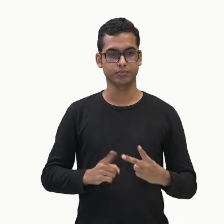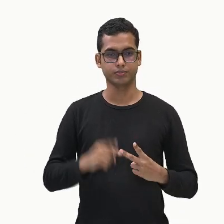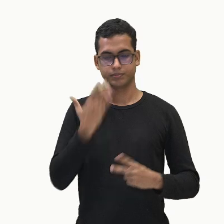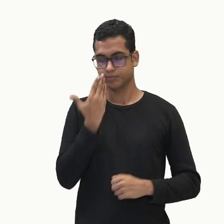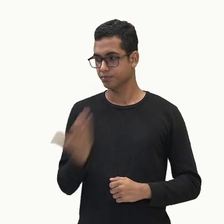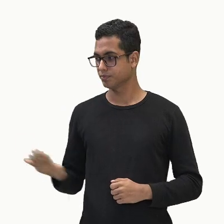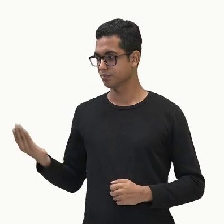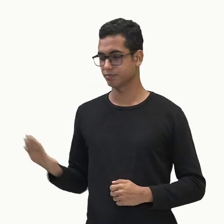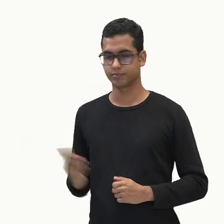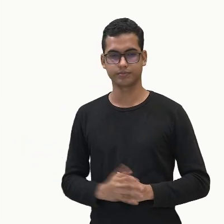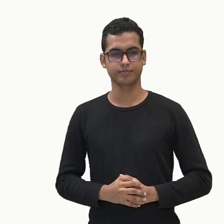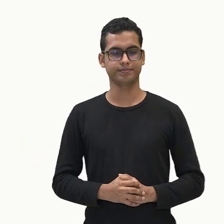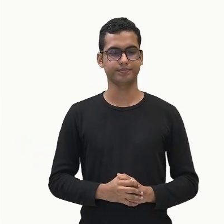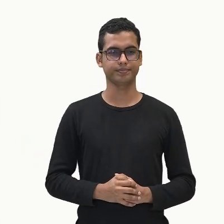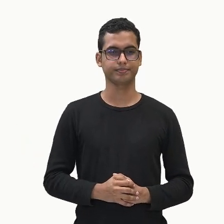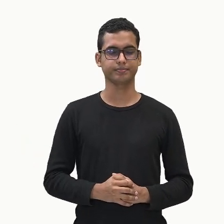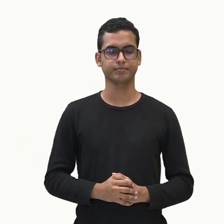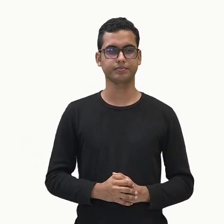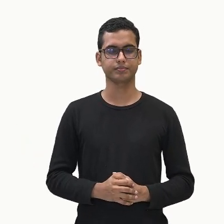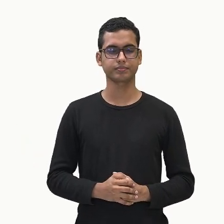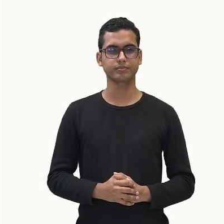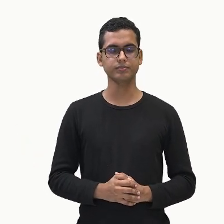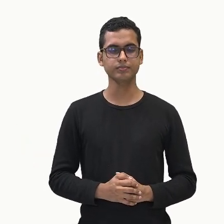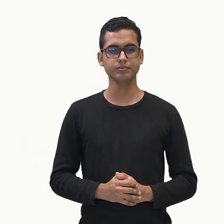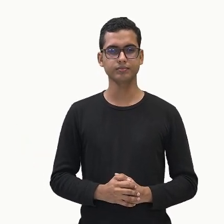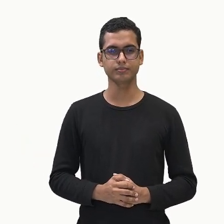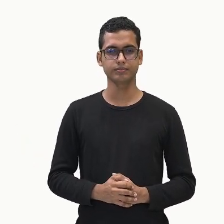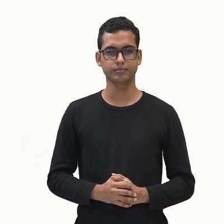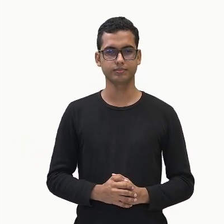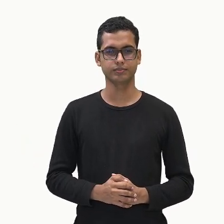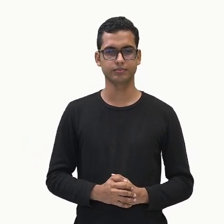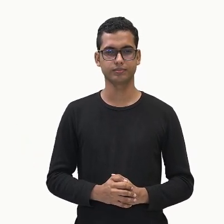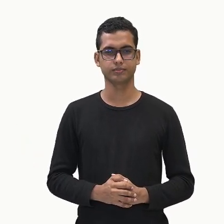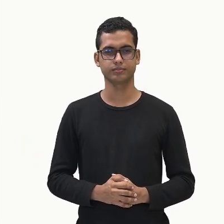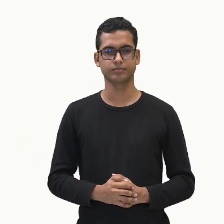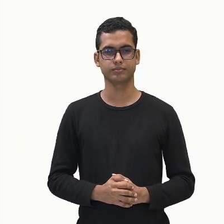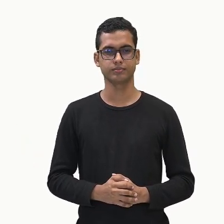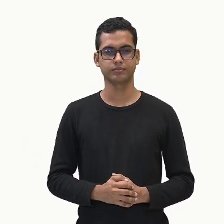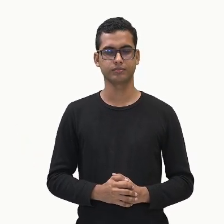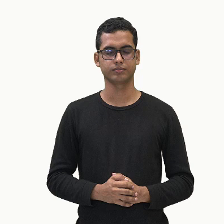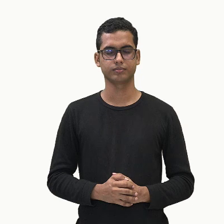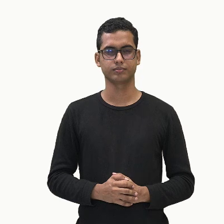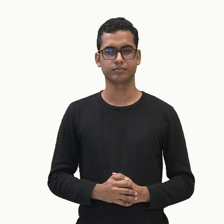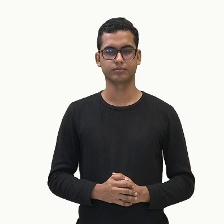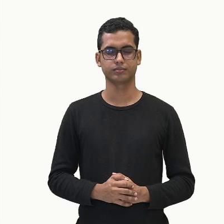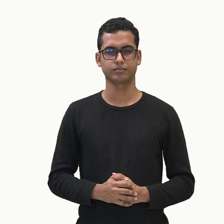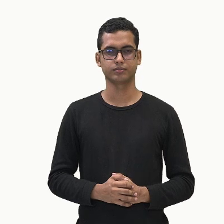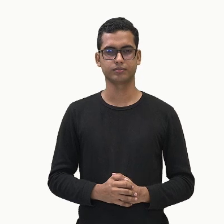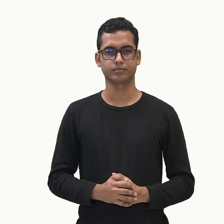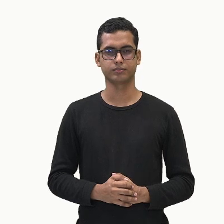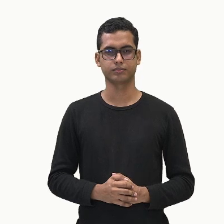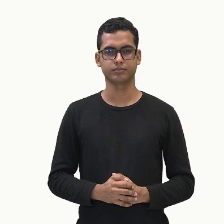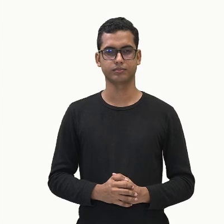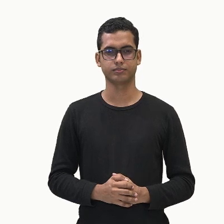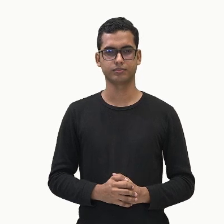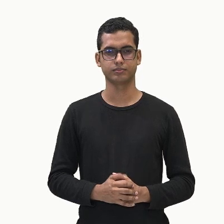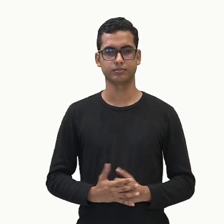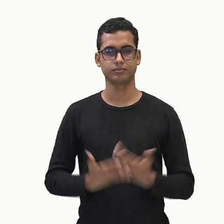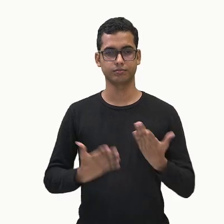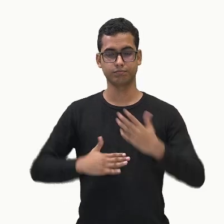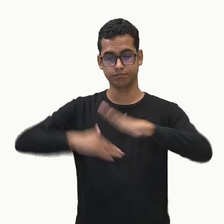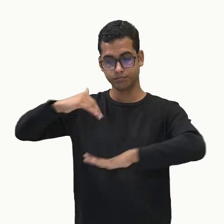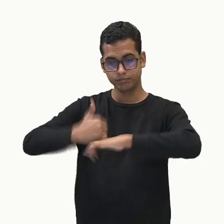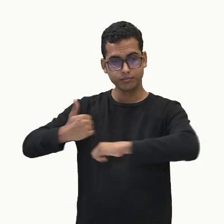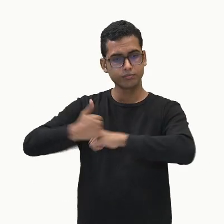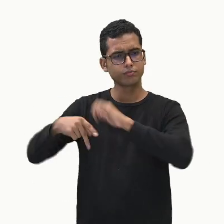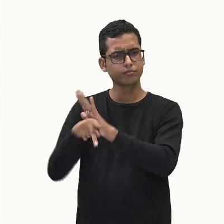ideias para videojuegos e ajudam a determinar a aparência e a forma de jogo. Então, são aqueles que criam,